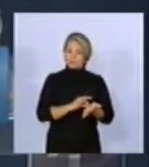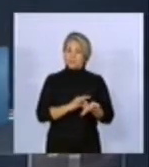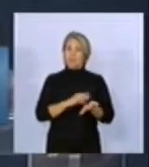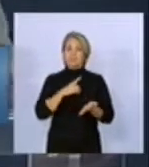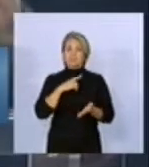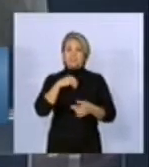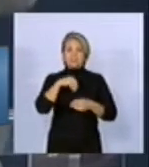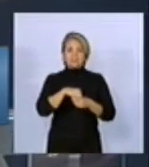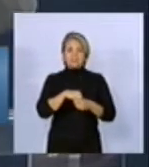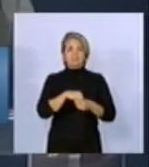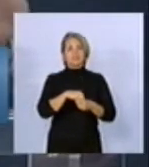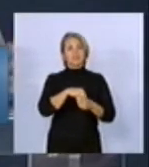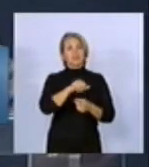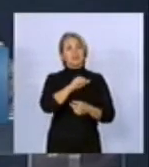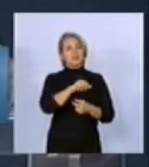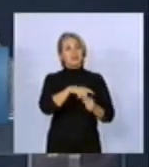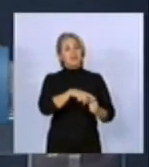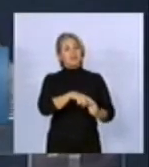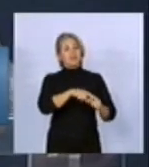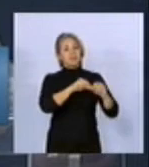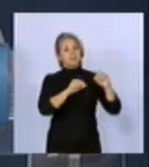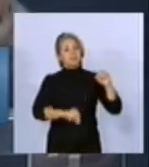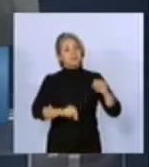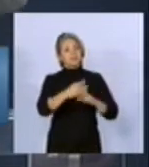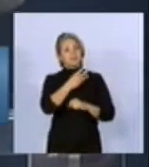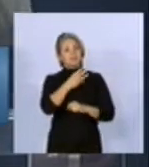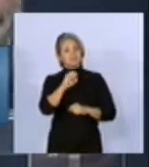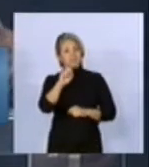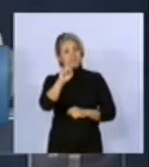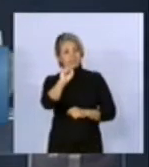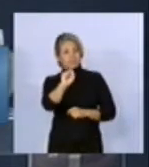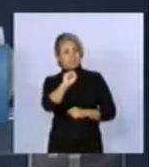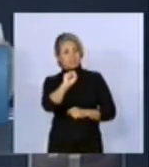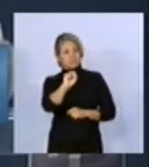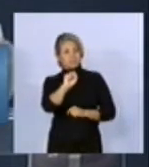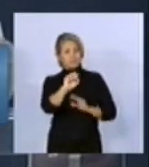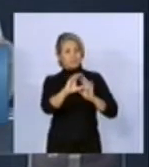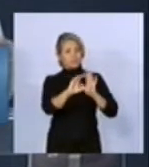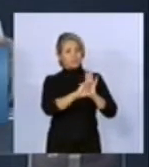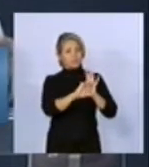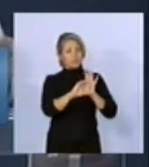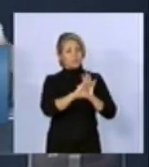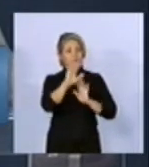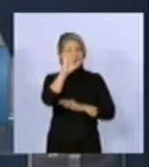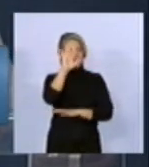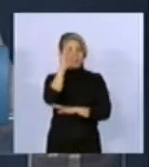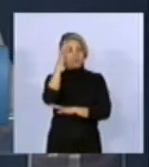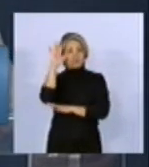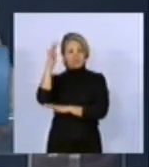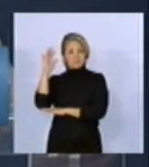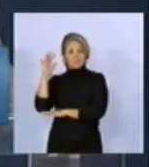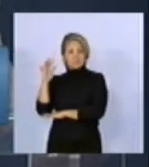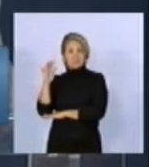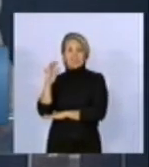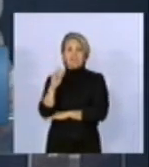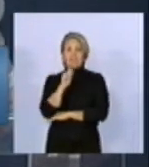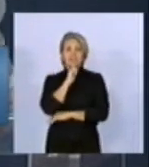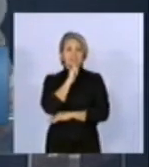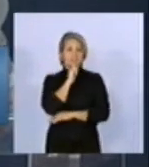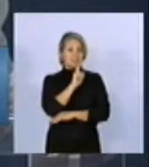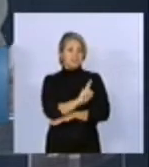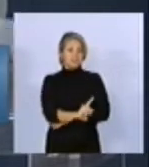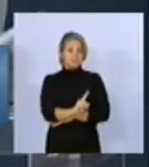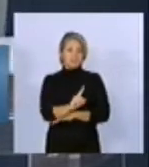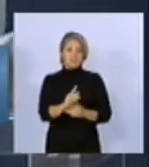contemplado no artigo 38 como foi do novo código florestal como foi citado pelo representante e não ferindo